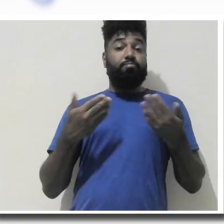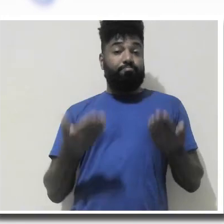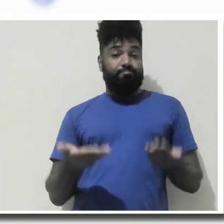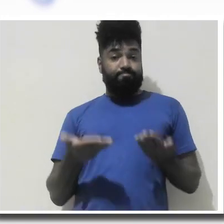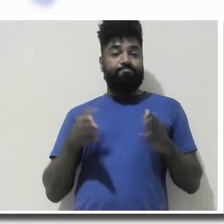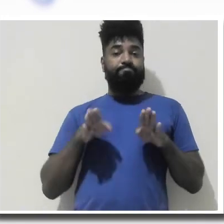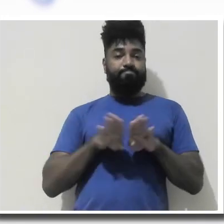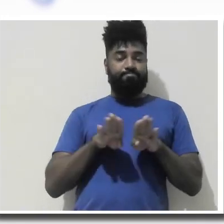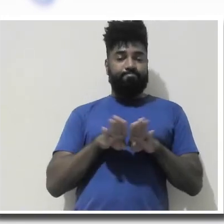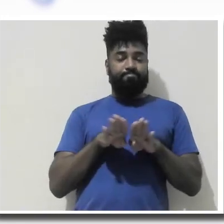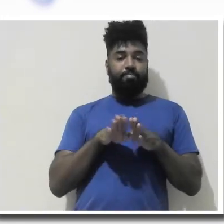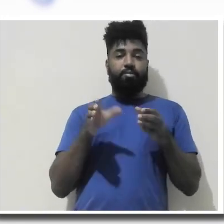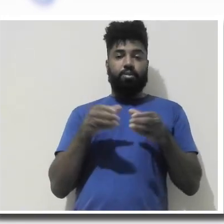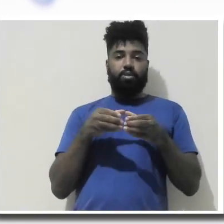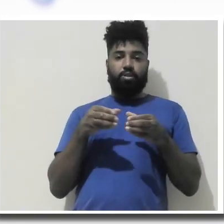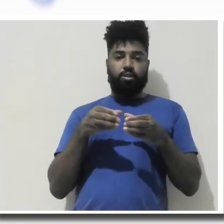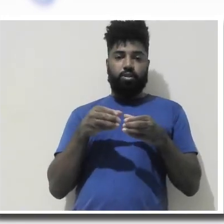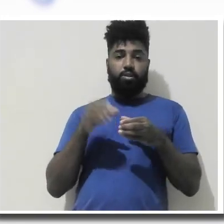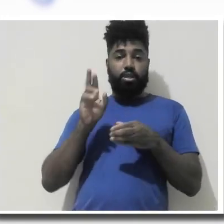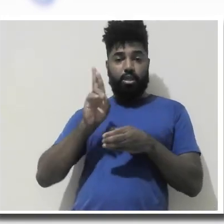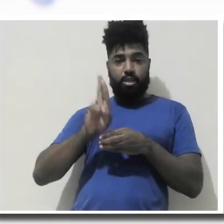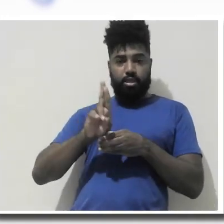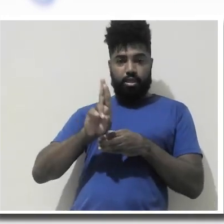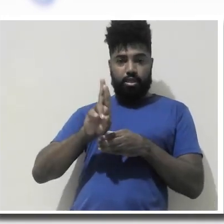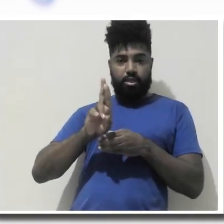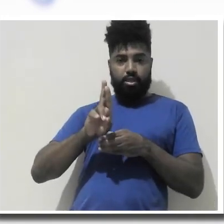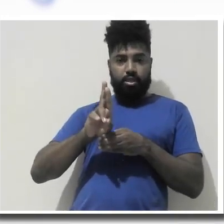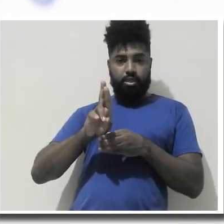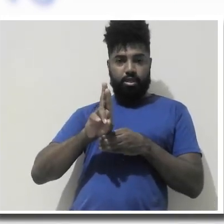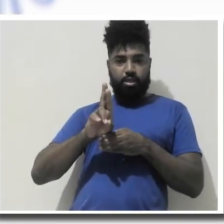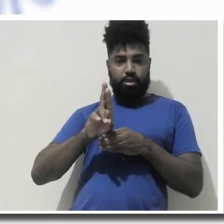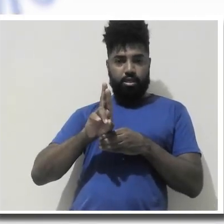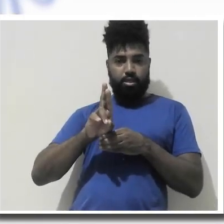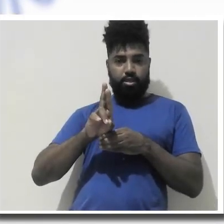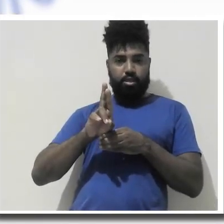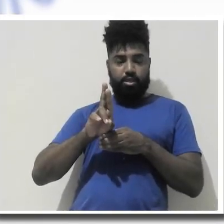Aí sim eu tenho os reais